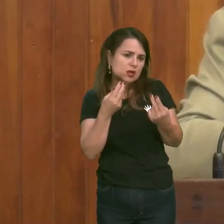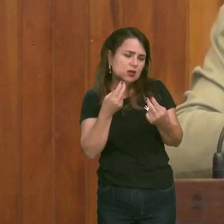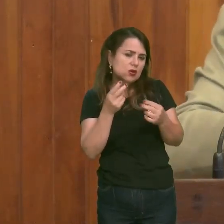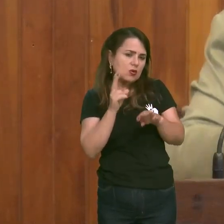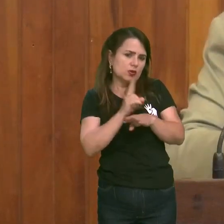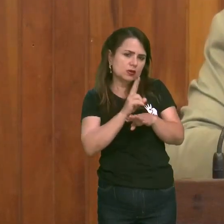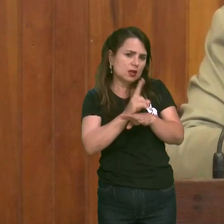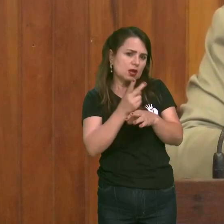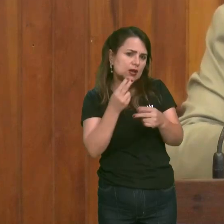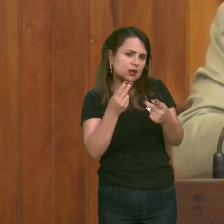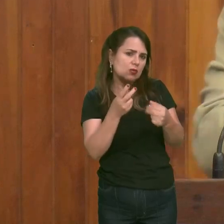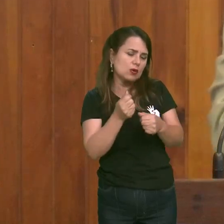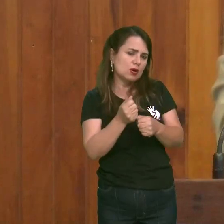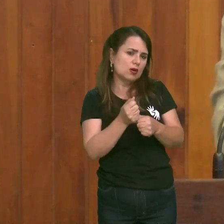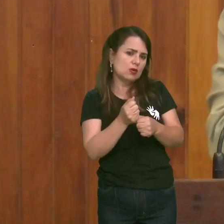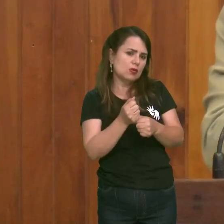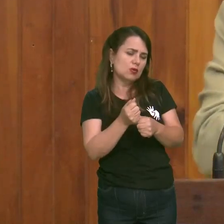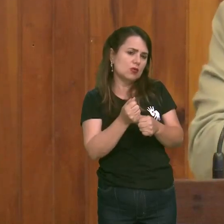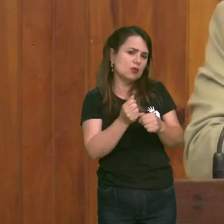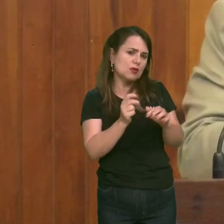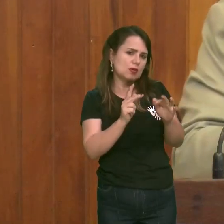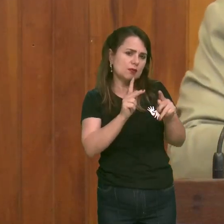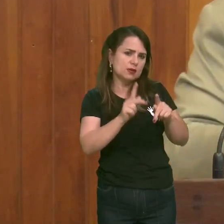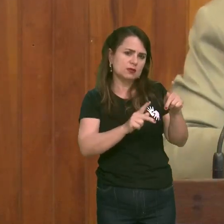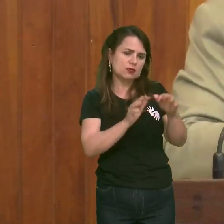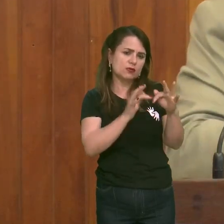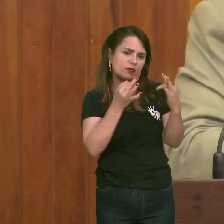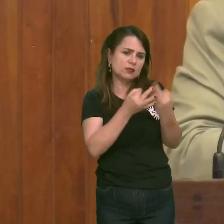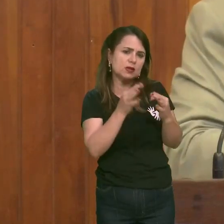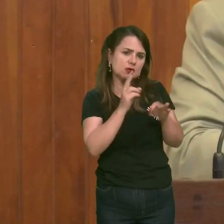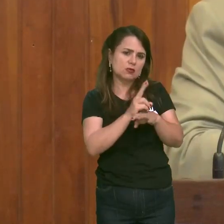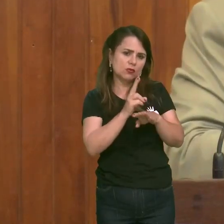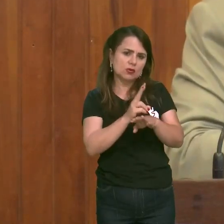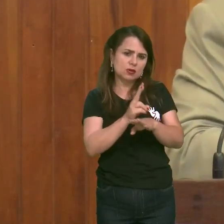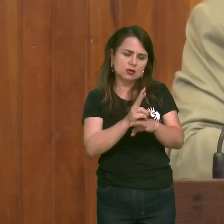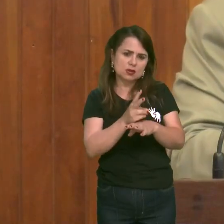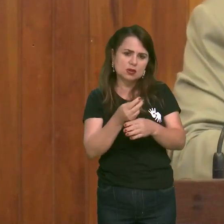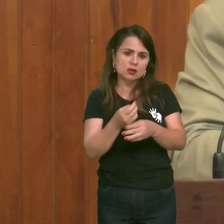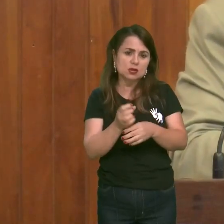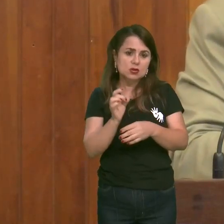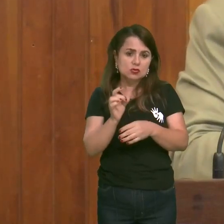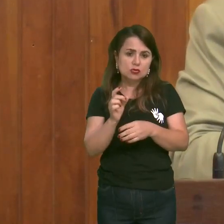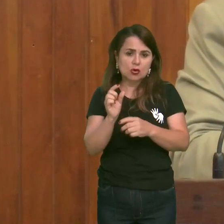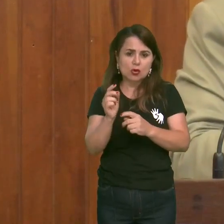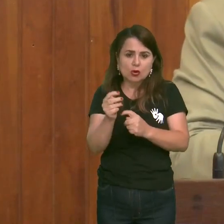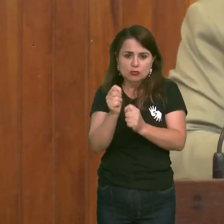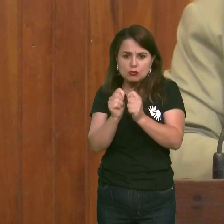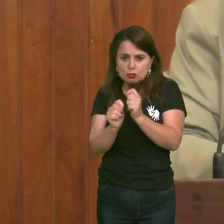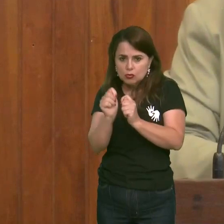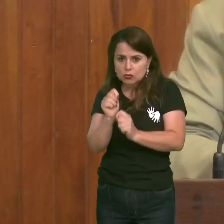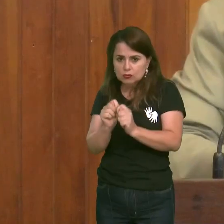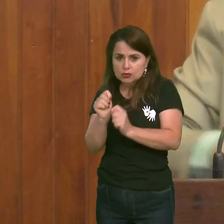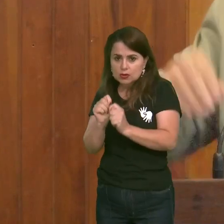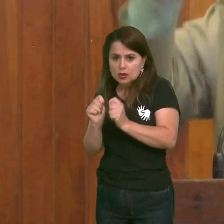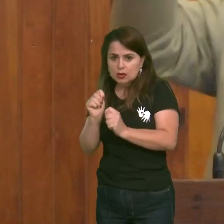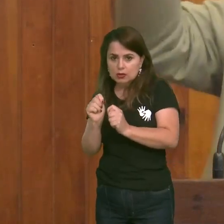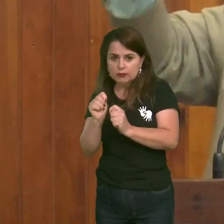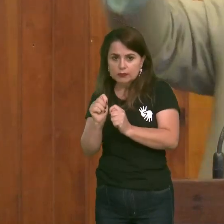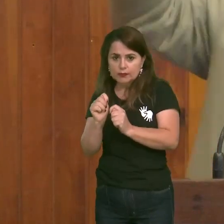nós só vamos gastar aquilo que arrecadar as donas de casa realmente é assim mas na prefeitura